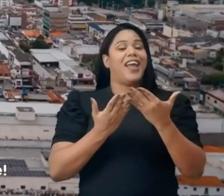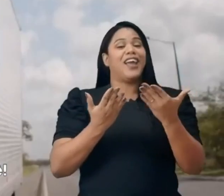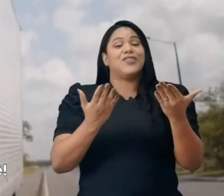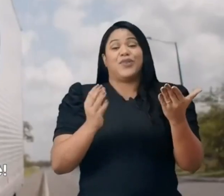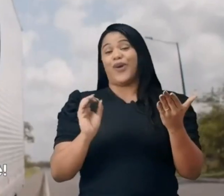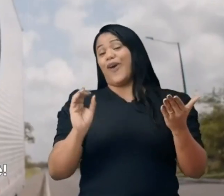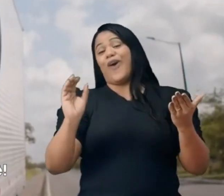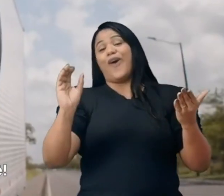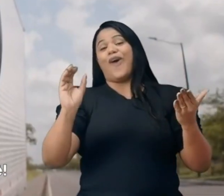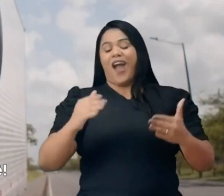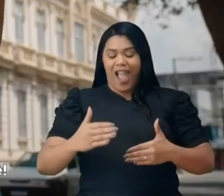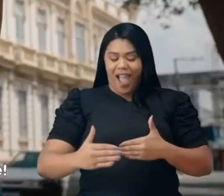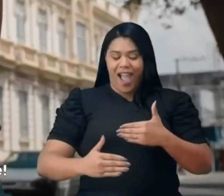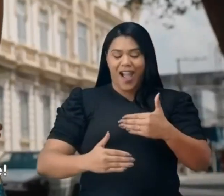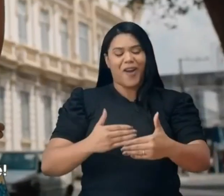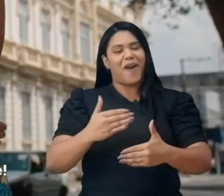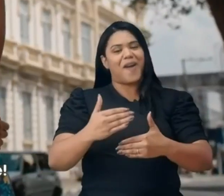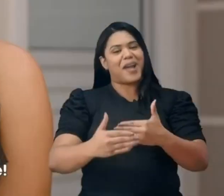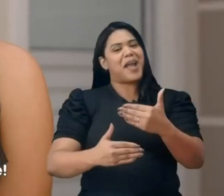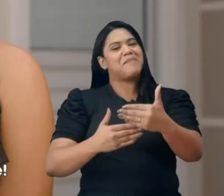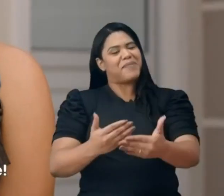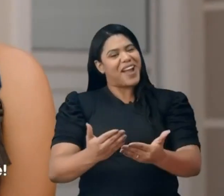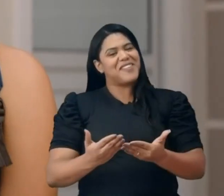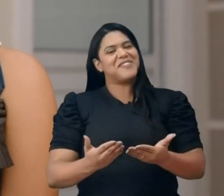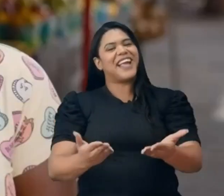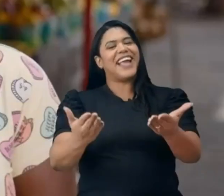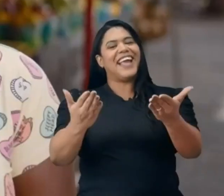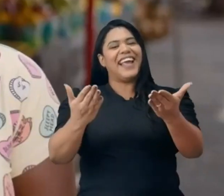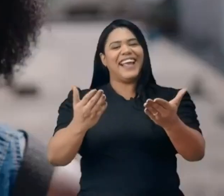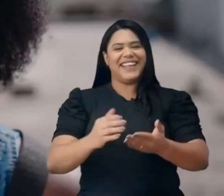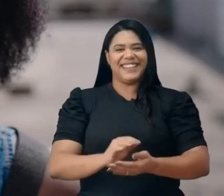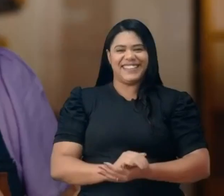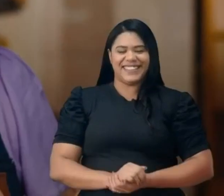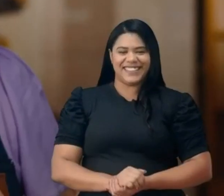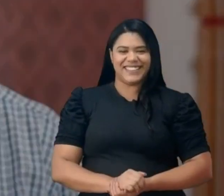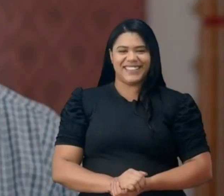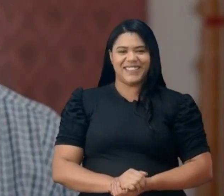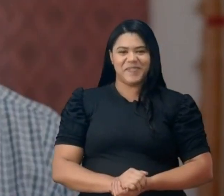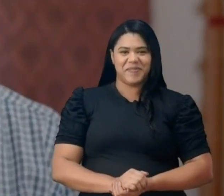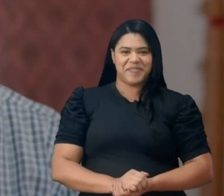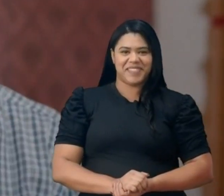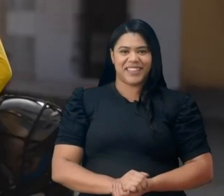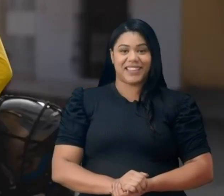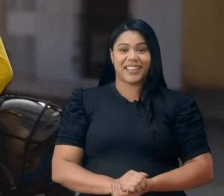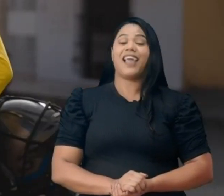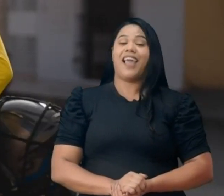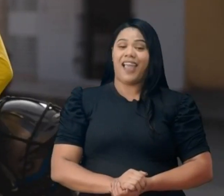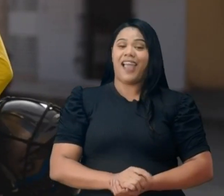meu povo, minha gente, agora é pra